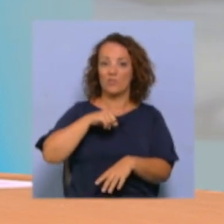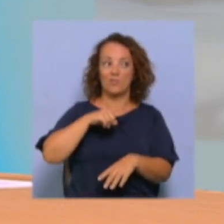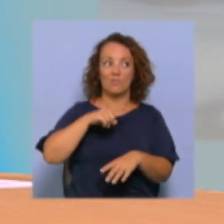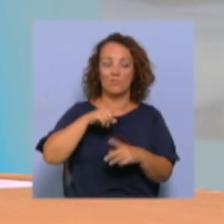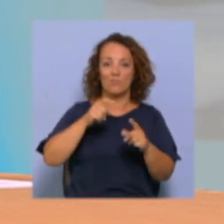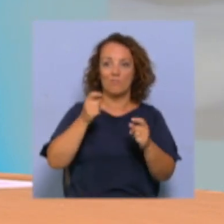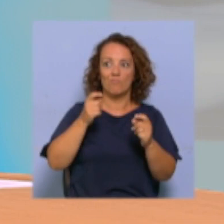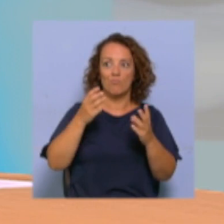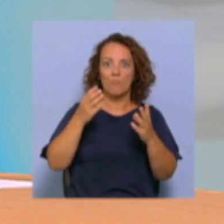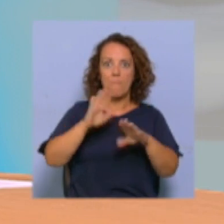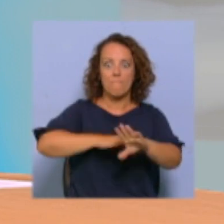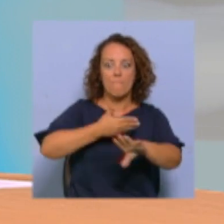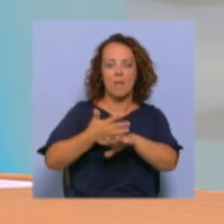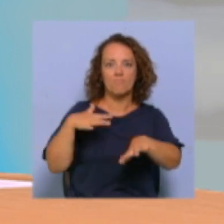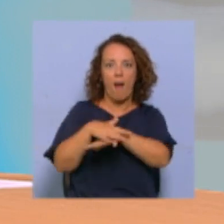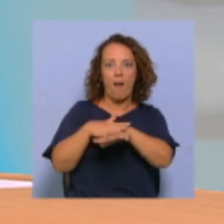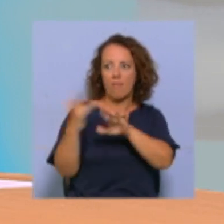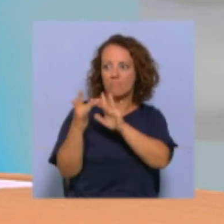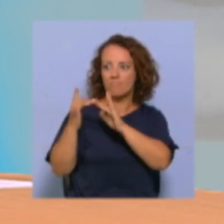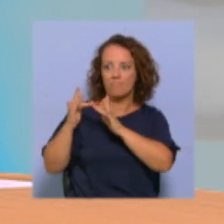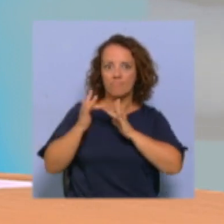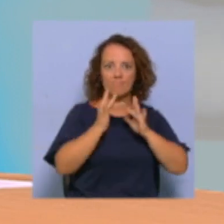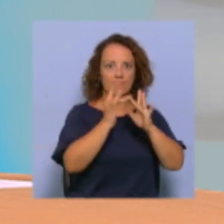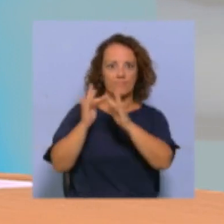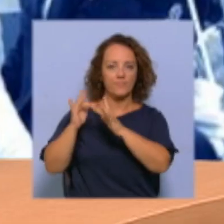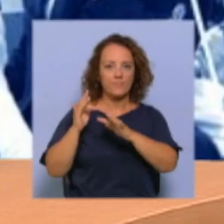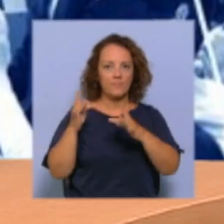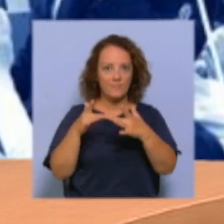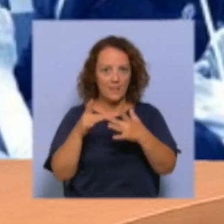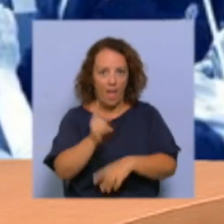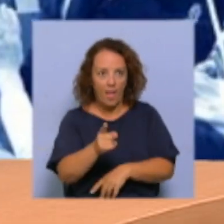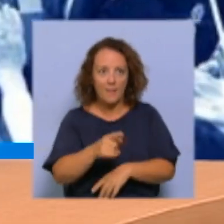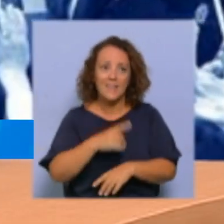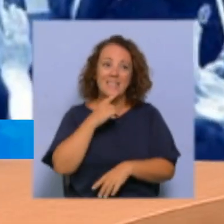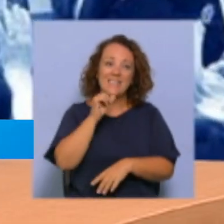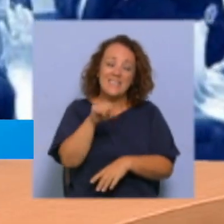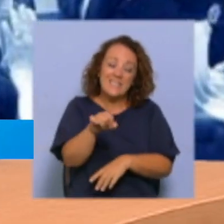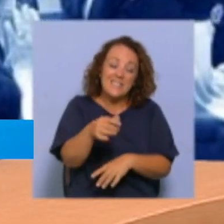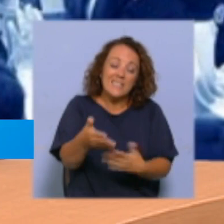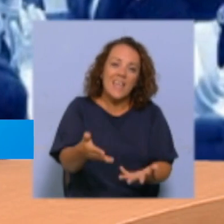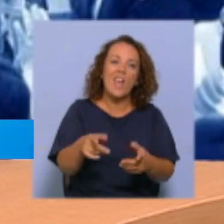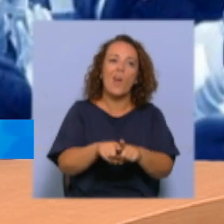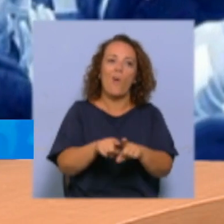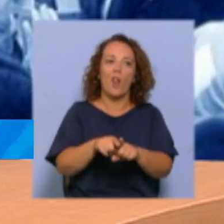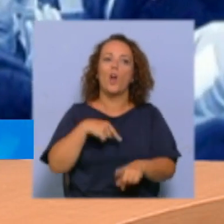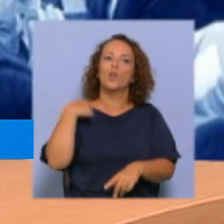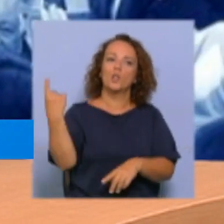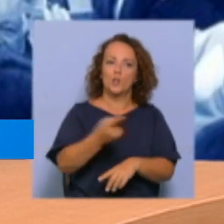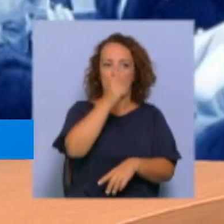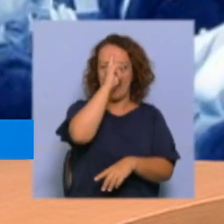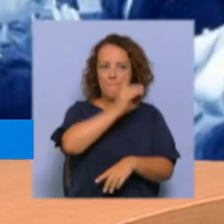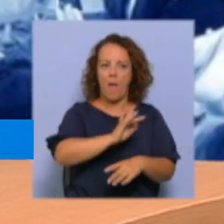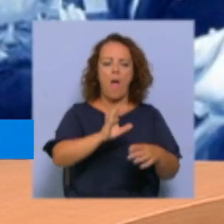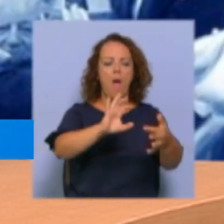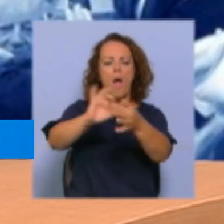também conectados digitalmente por estes dias? Sim, quisemos dar a oportunidade de descobrir o que é isto, de estar ligados, todos sabemos o que é, não é?